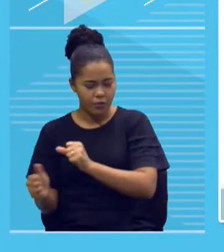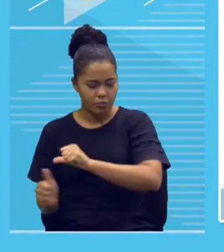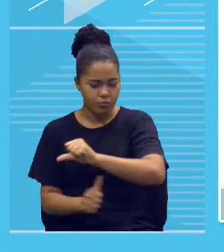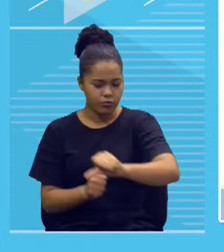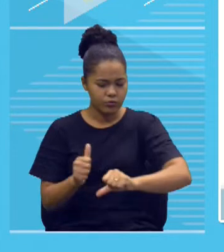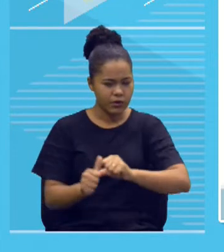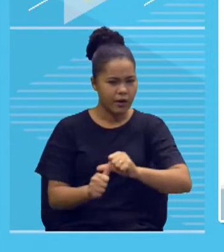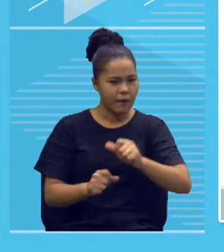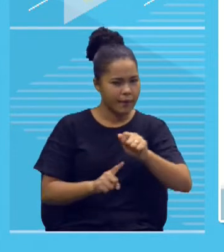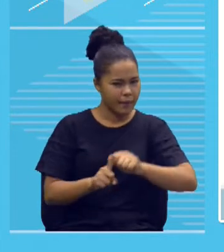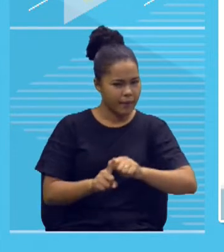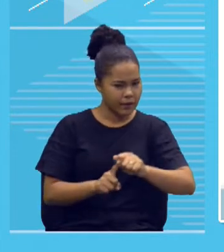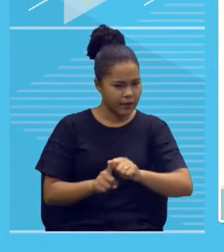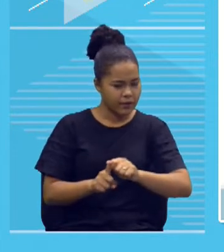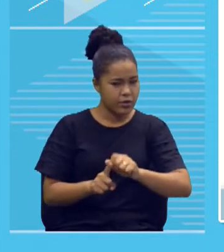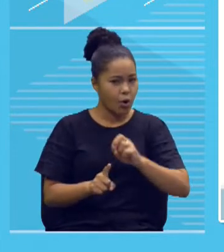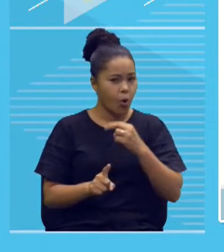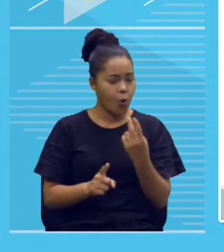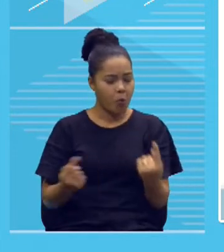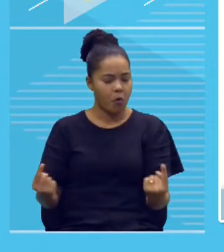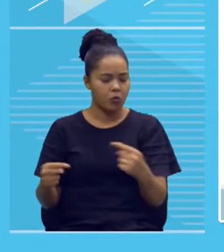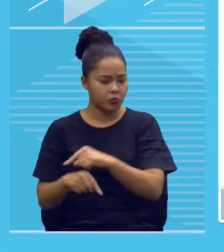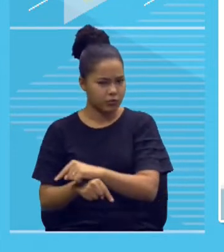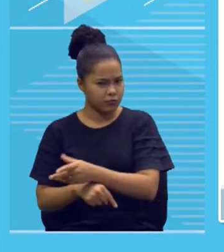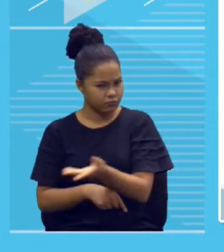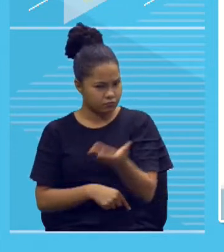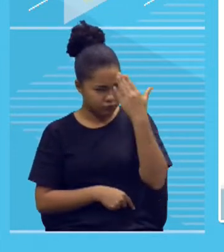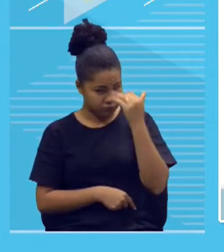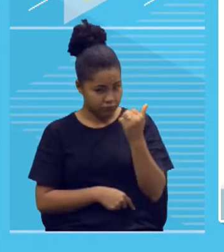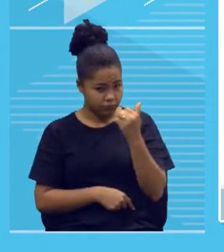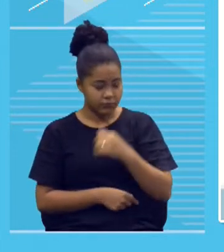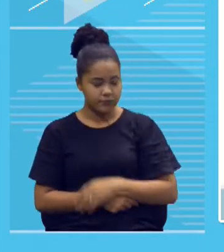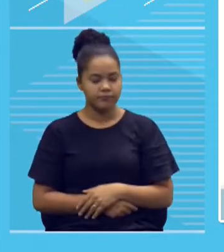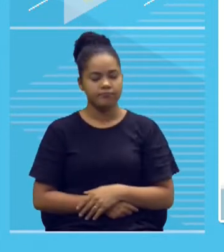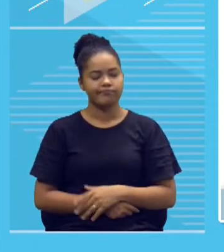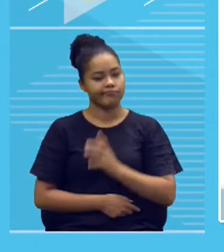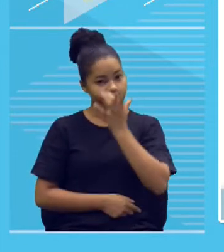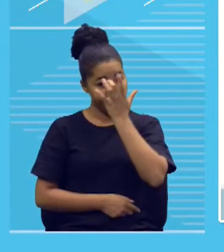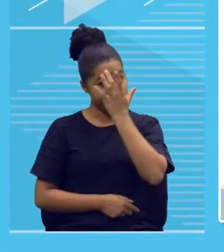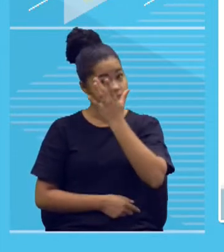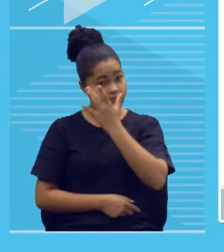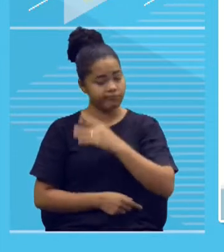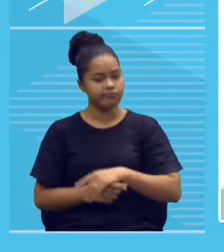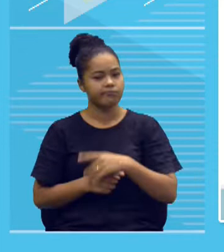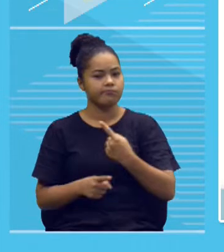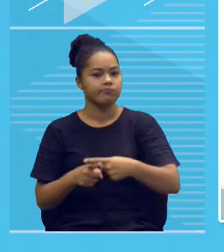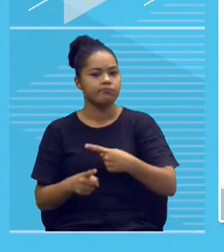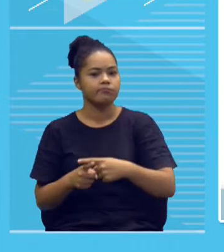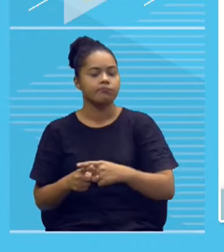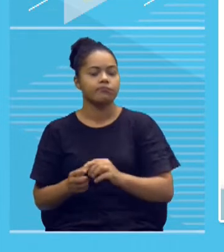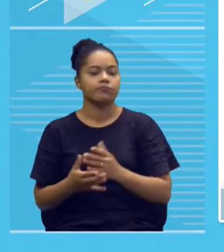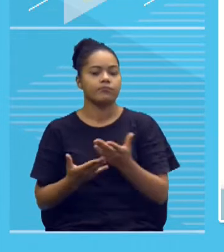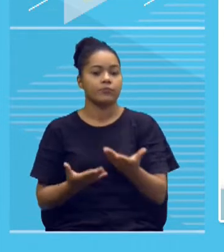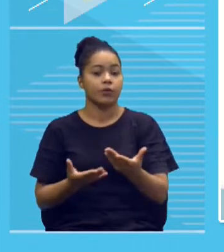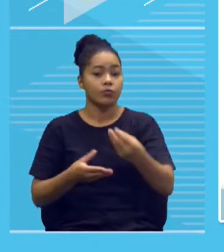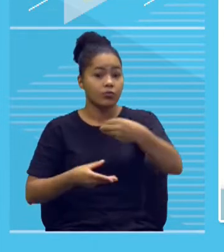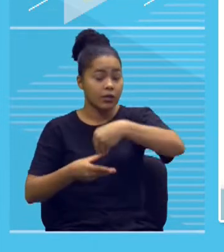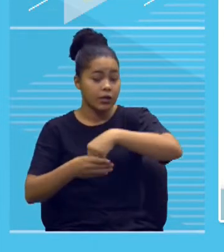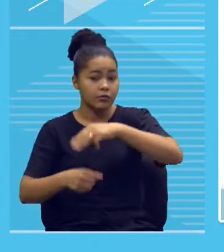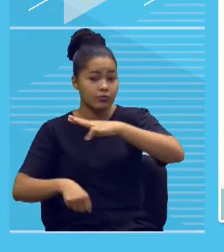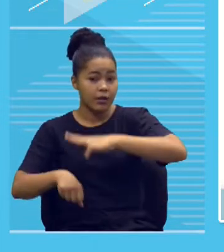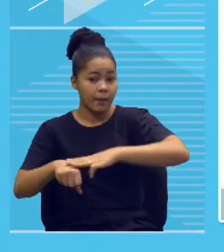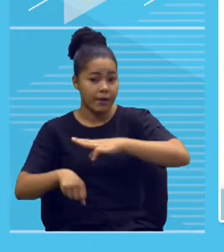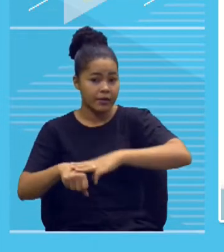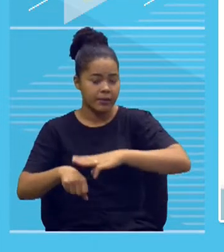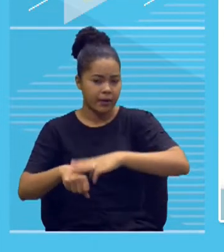isso é fácil Nós aprendemos o que Professor aqui dentro de humano Professor nós temos exatamente